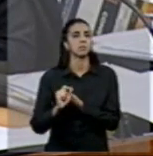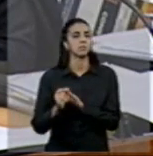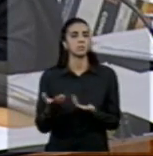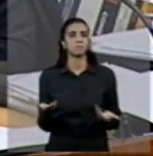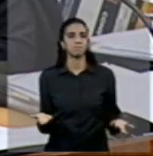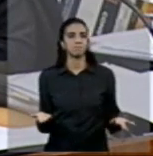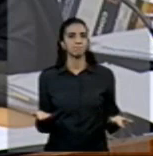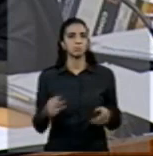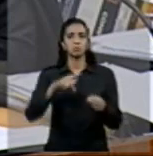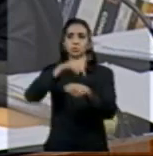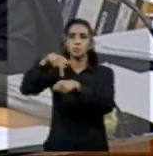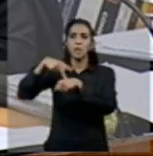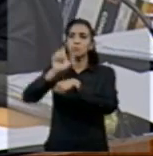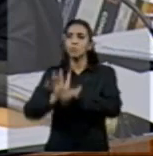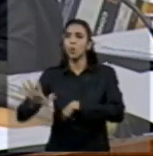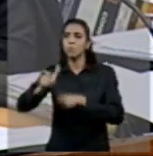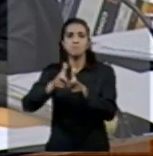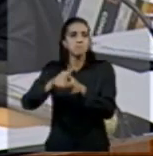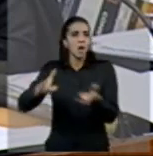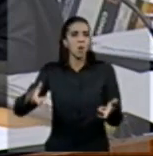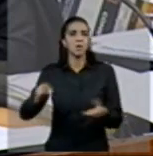maioria dos países europeus,